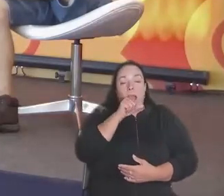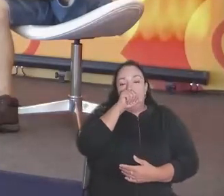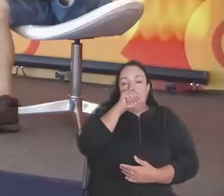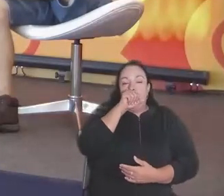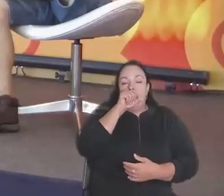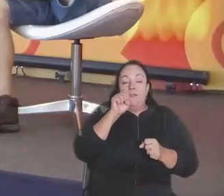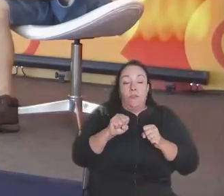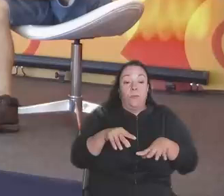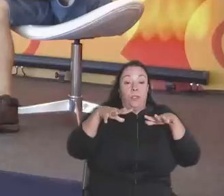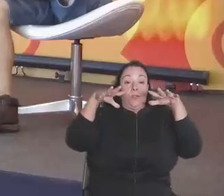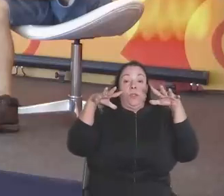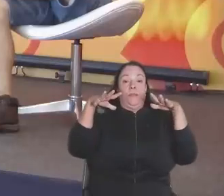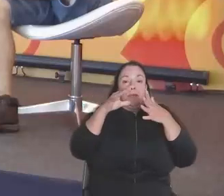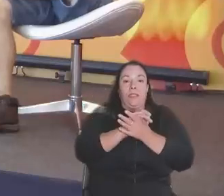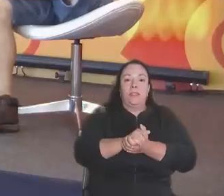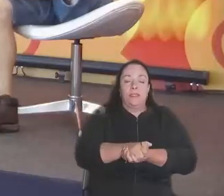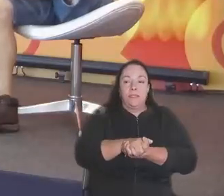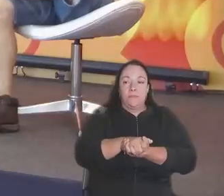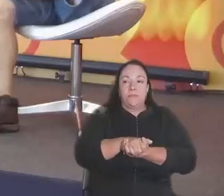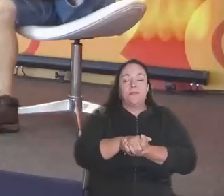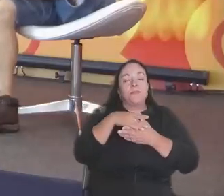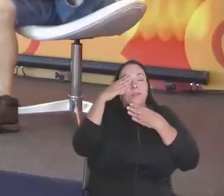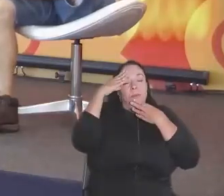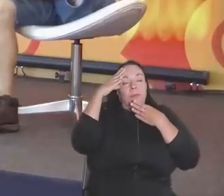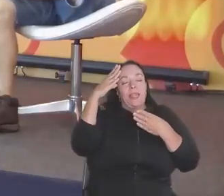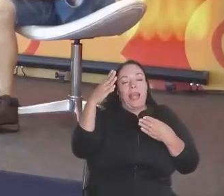que eu reservei para eles. Então, muito obrigado.